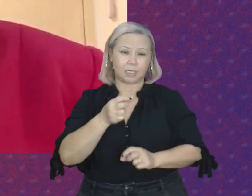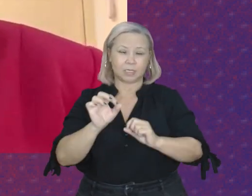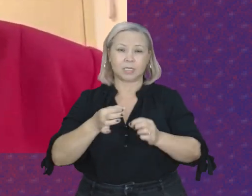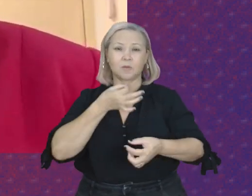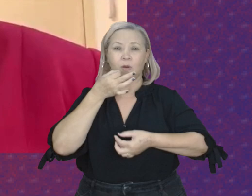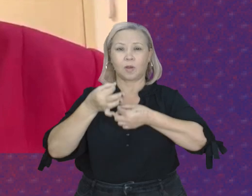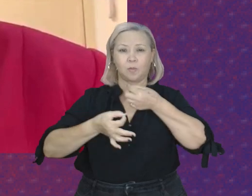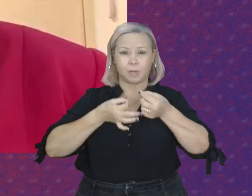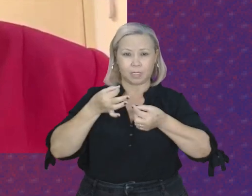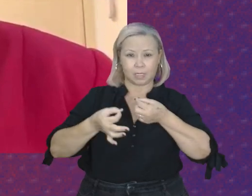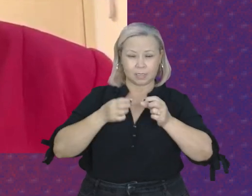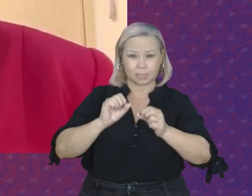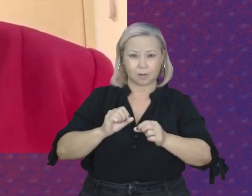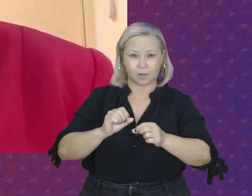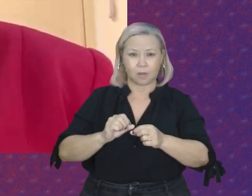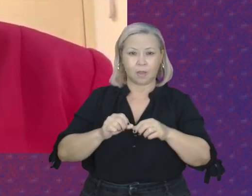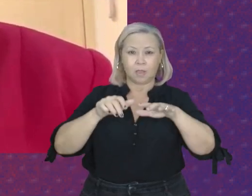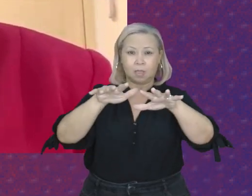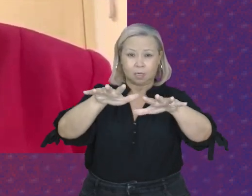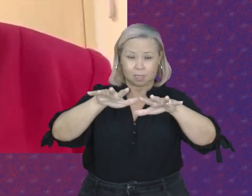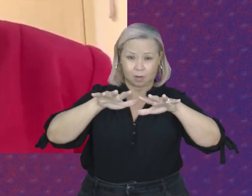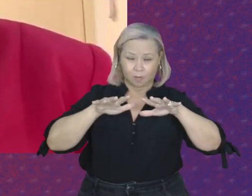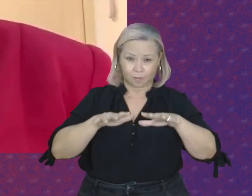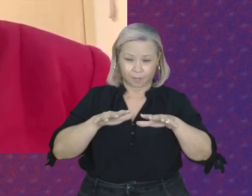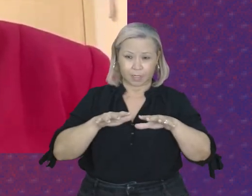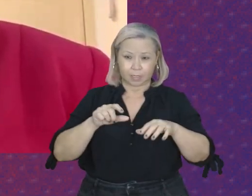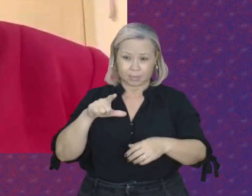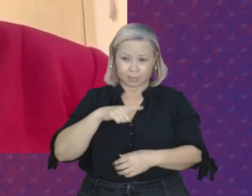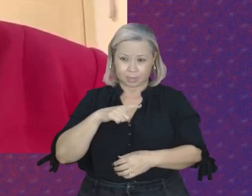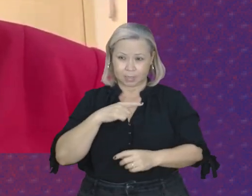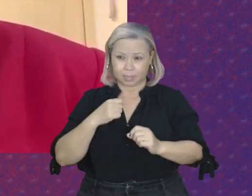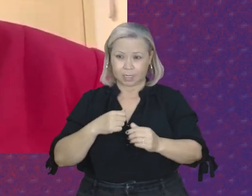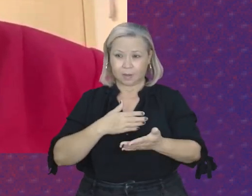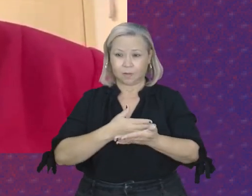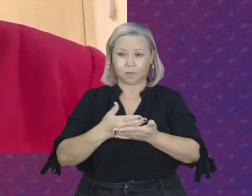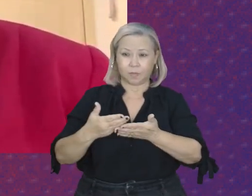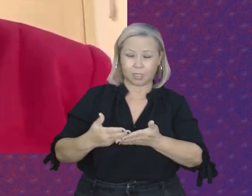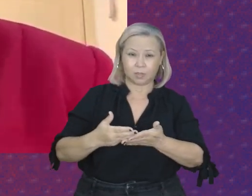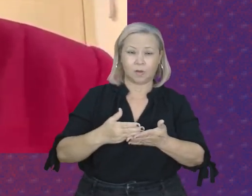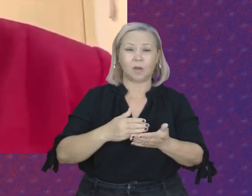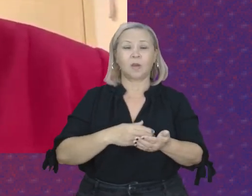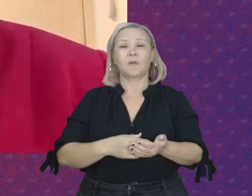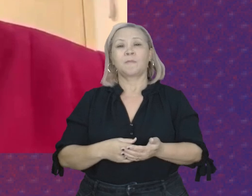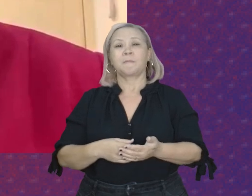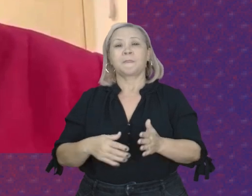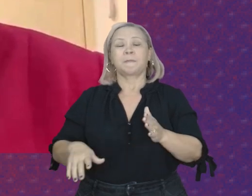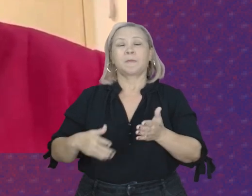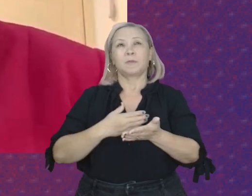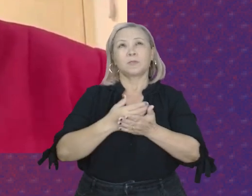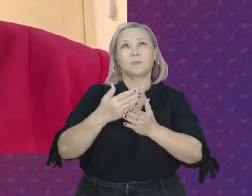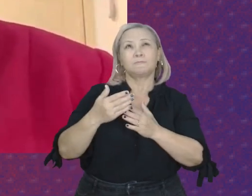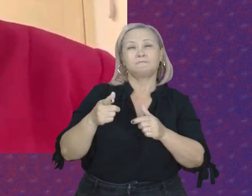da Conferência de Viena, foi lançada o primeiro Programa Nacional de Direitos Humanos, o